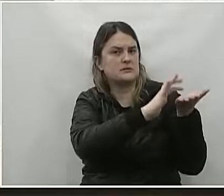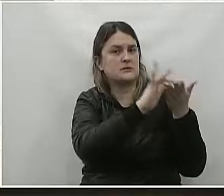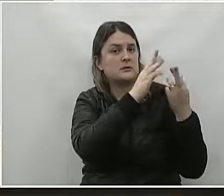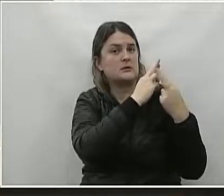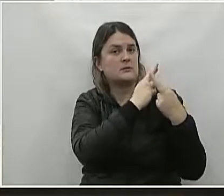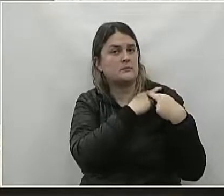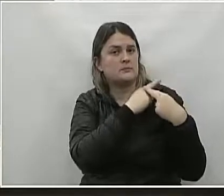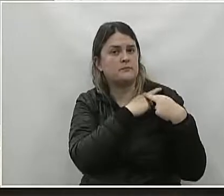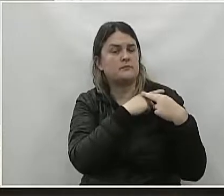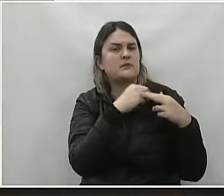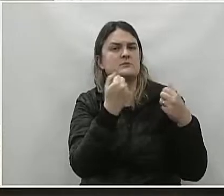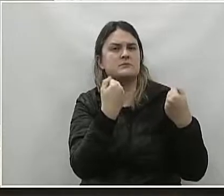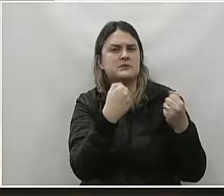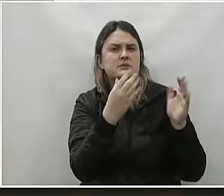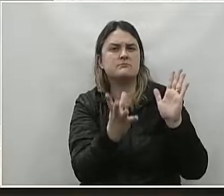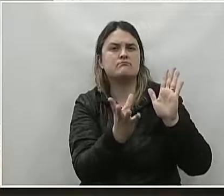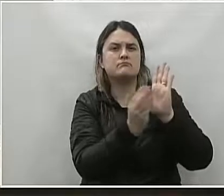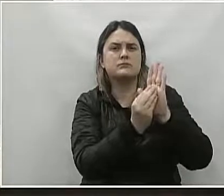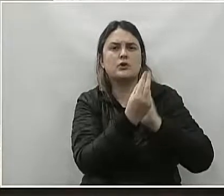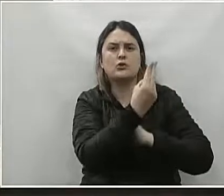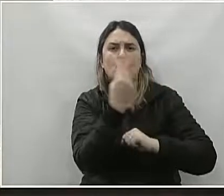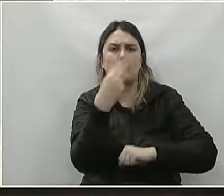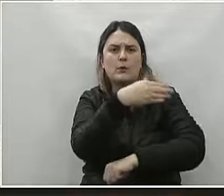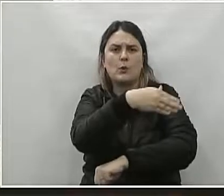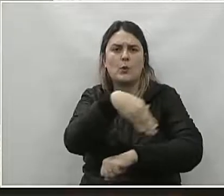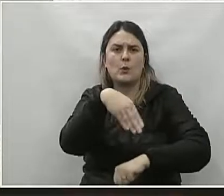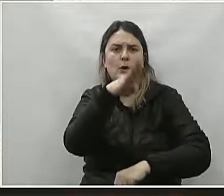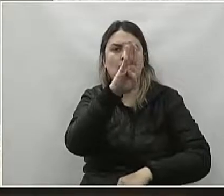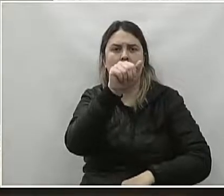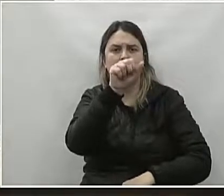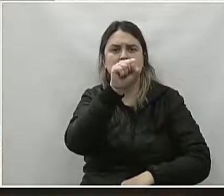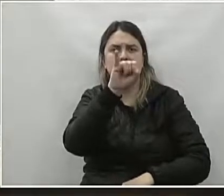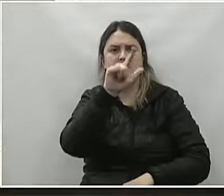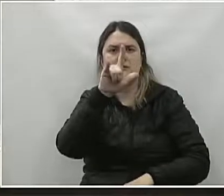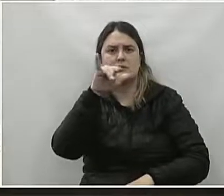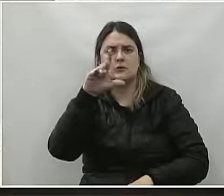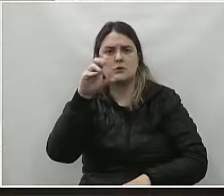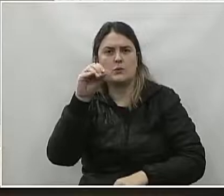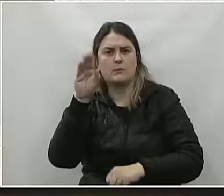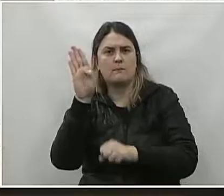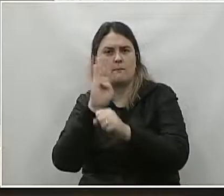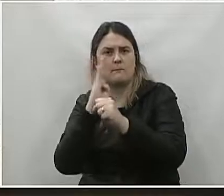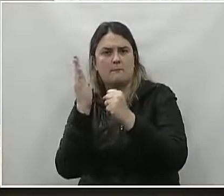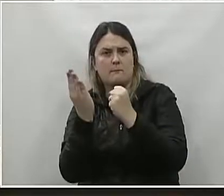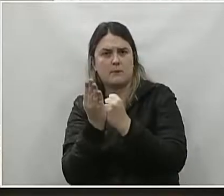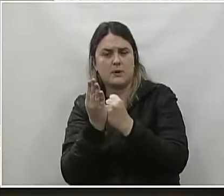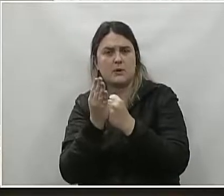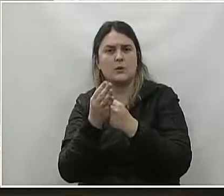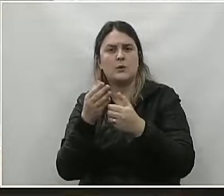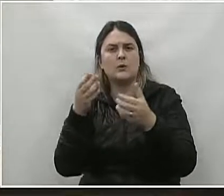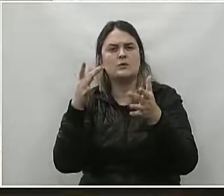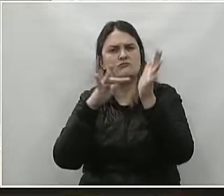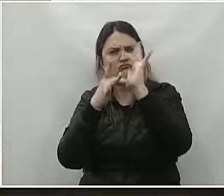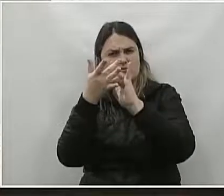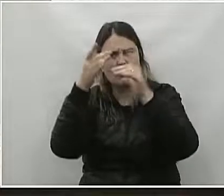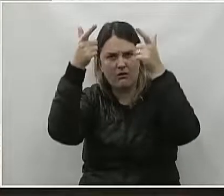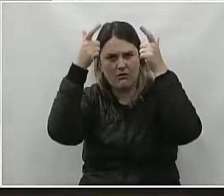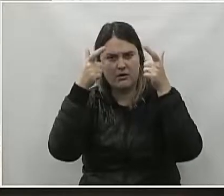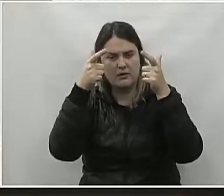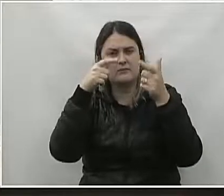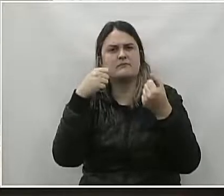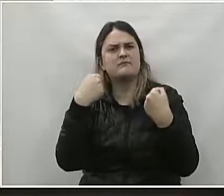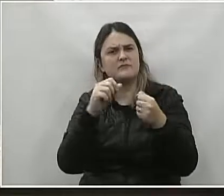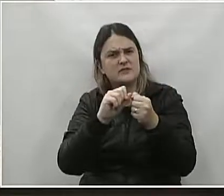municipal competente para que inclua a rua Basílio Orbachuk, no bairro Cristo Rei, no programa de